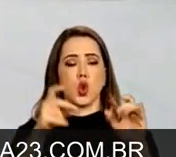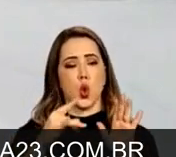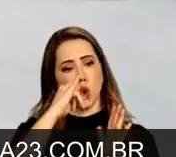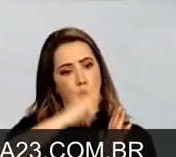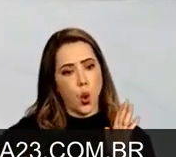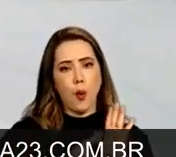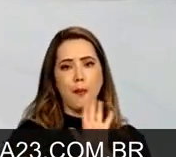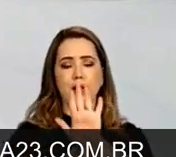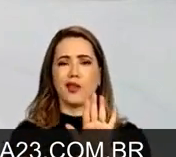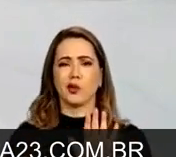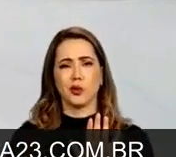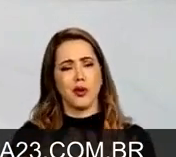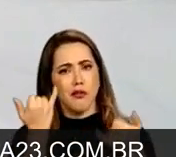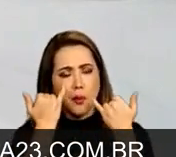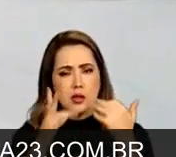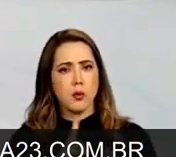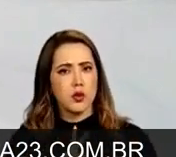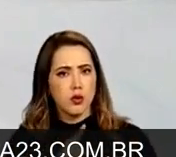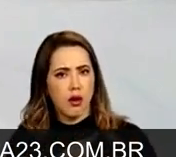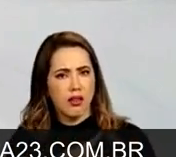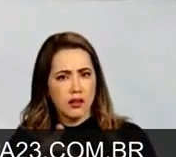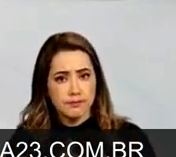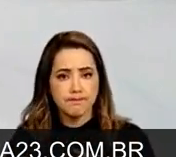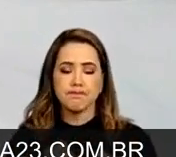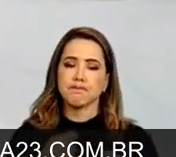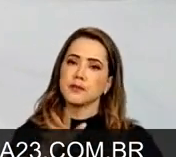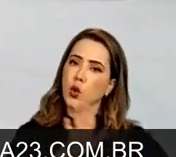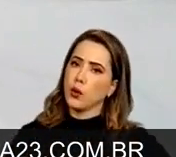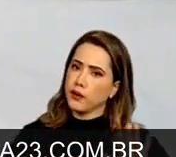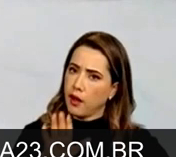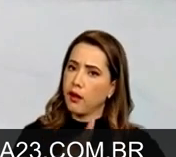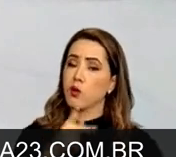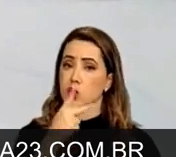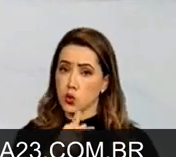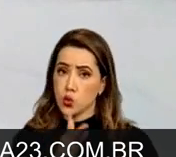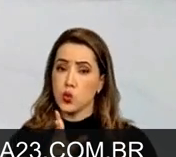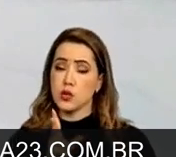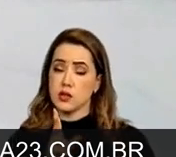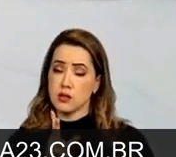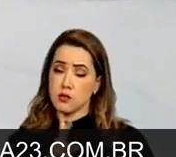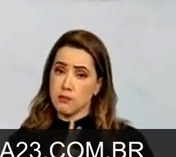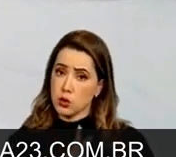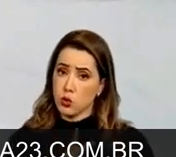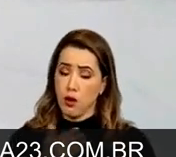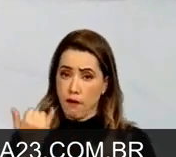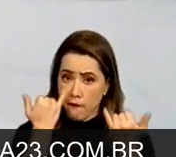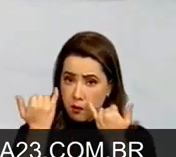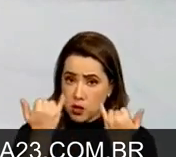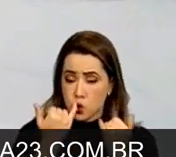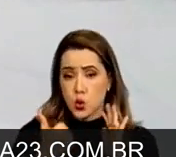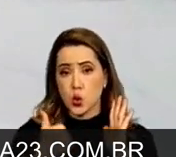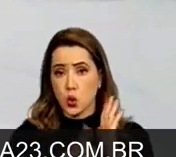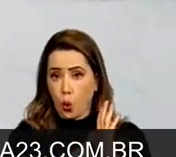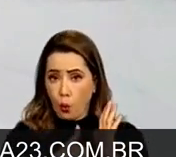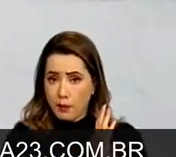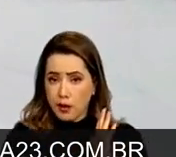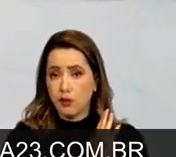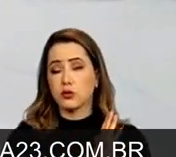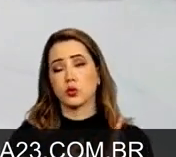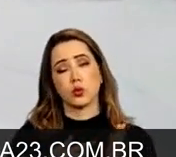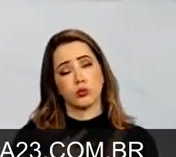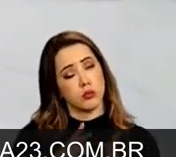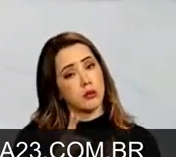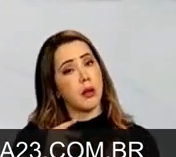muitas informações pessoais. Então, tem que lidar com suas próprias informações pessoais como algo valioso e que não pode